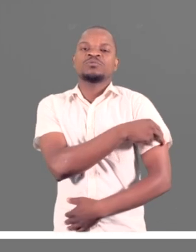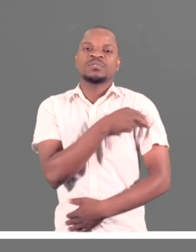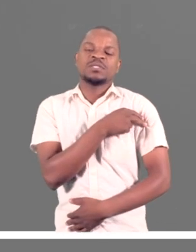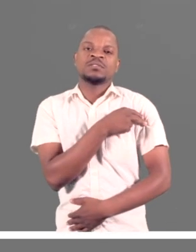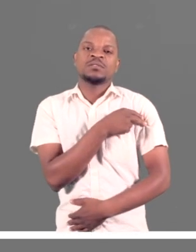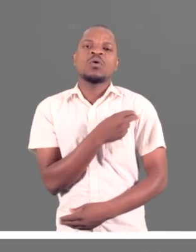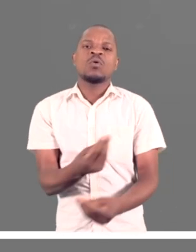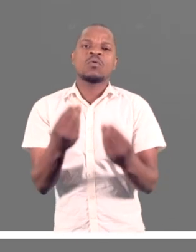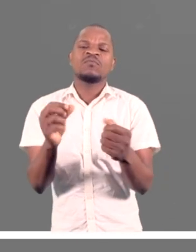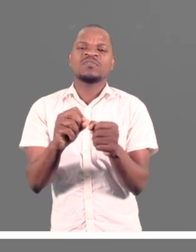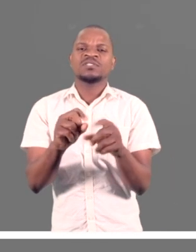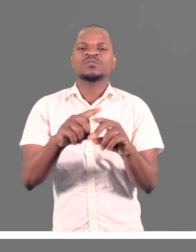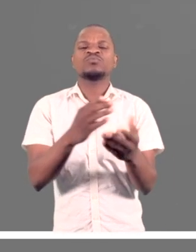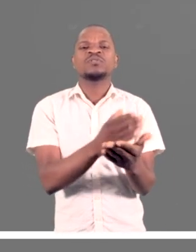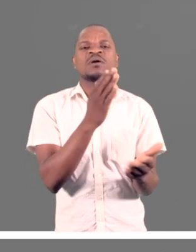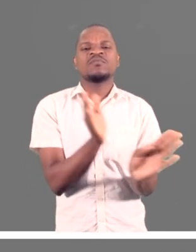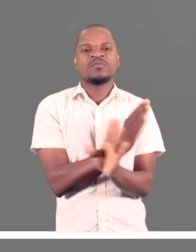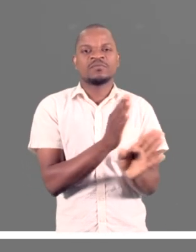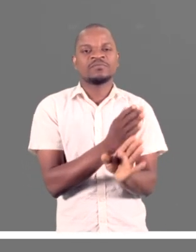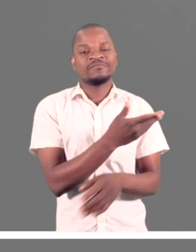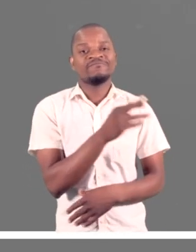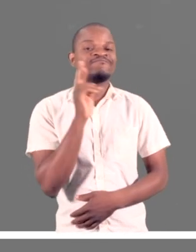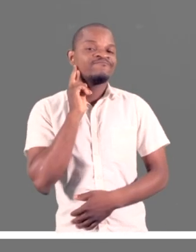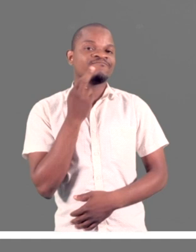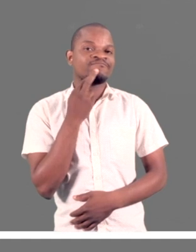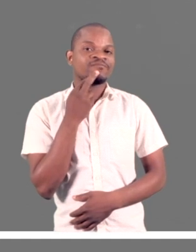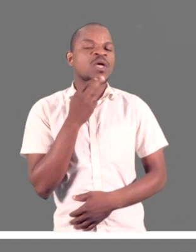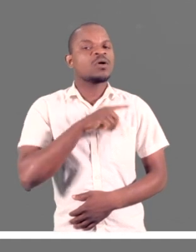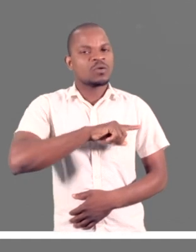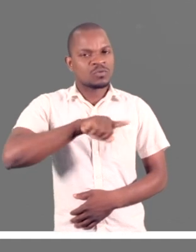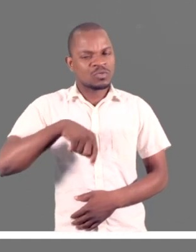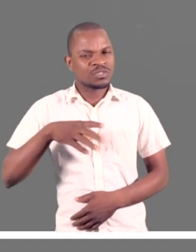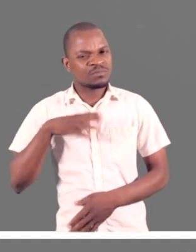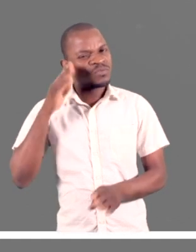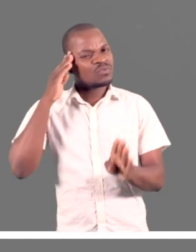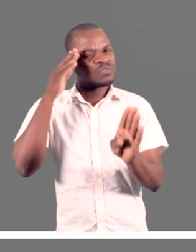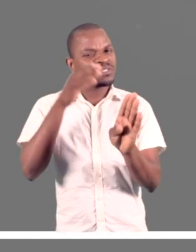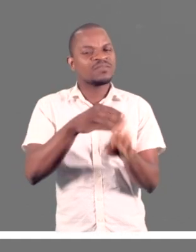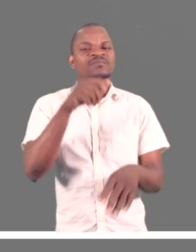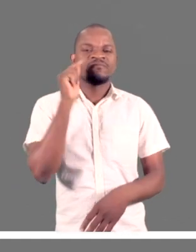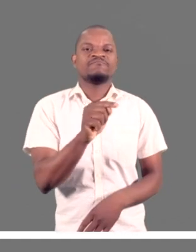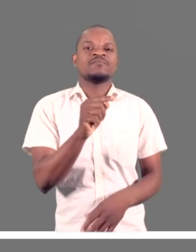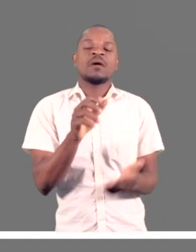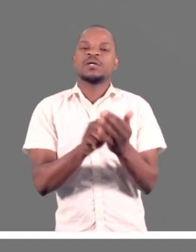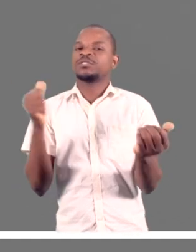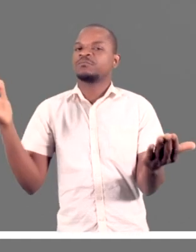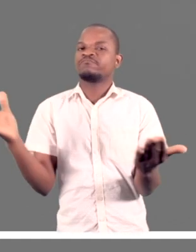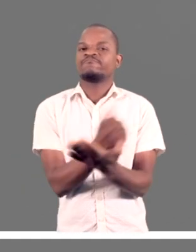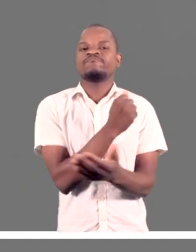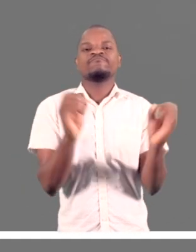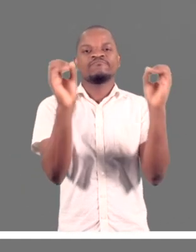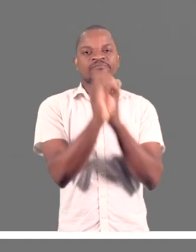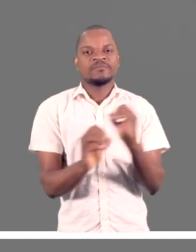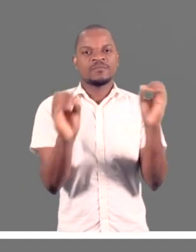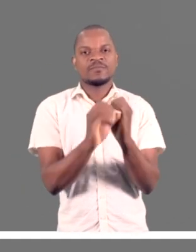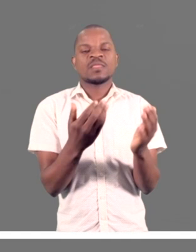a criança está internada está sentado como é que seria a avaliação no exame das criança Ela também tem essa é a nossa perspectiva é o